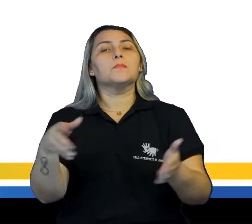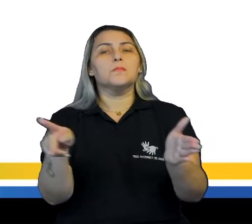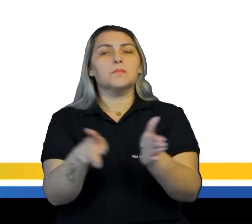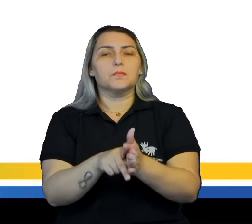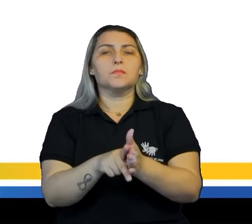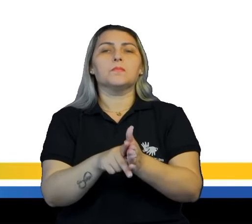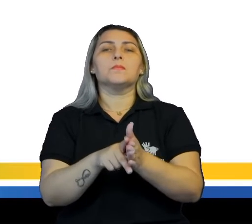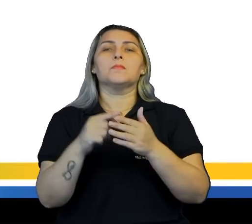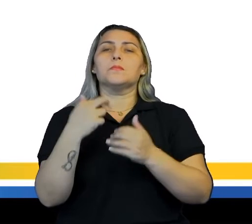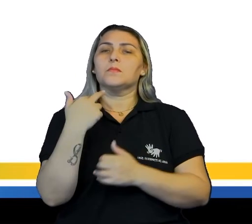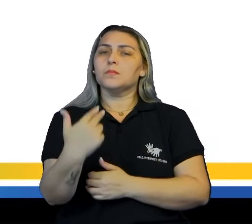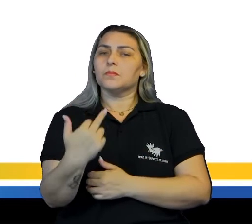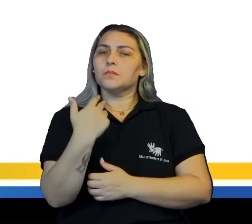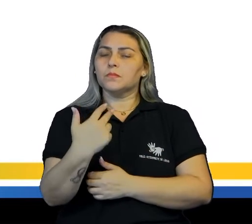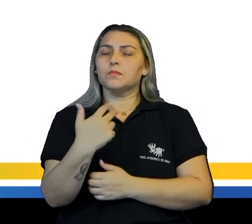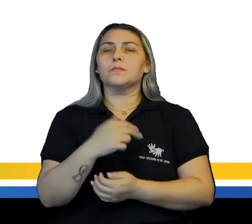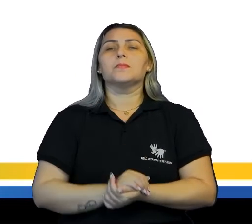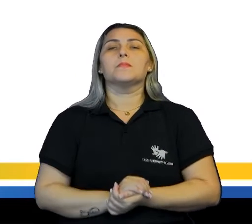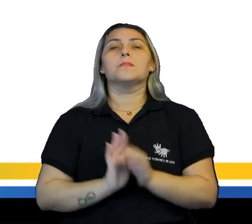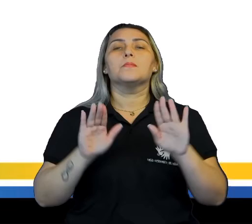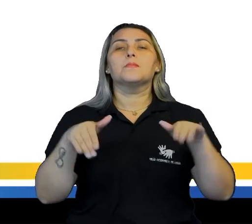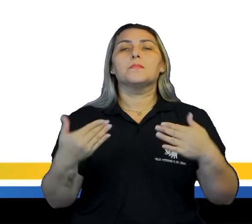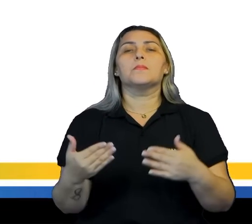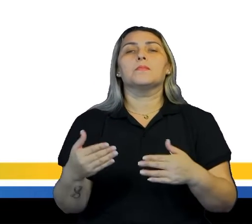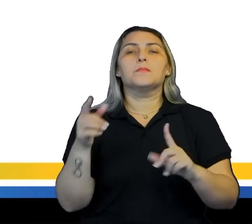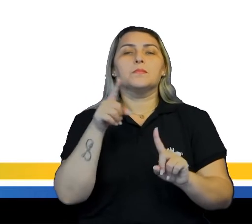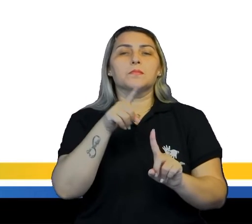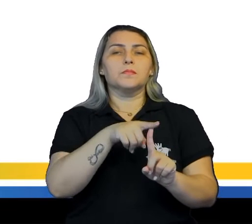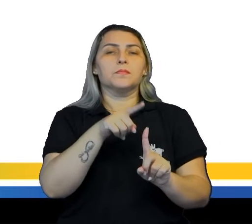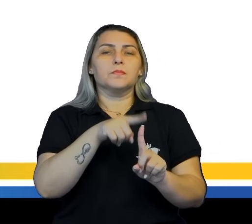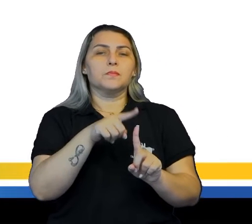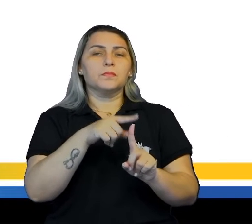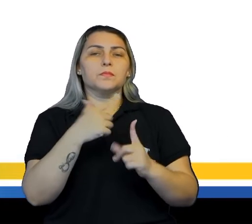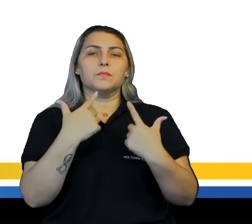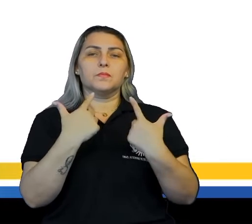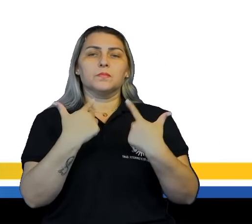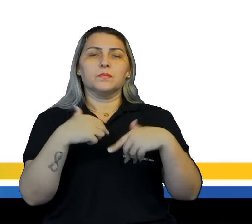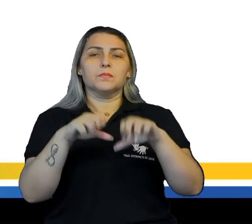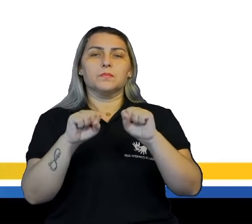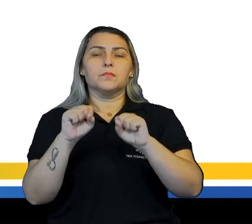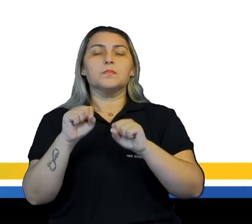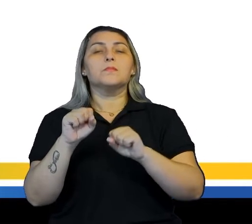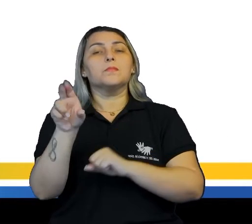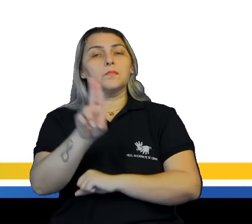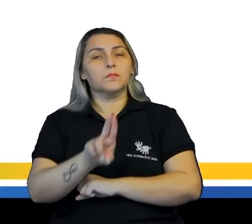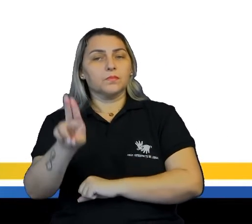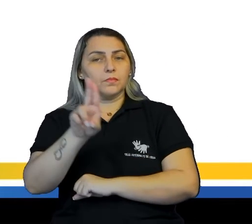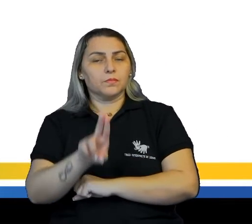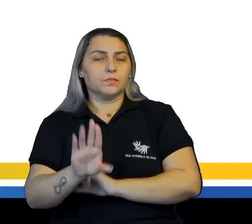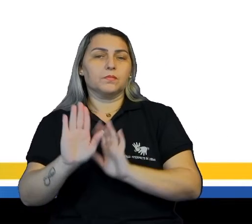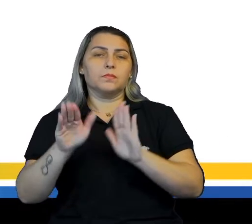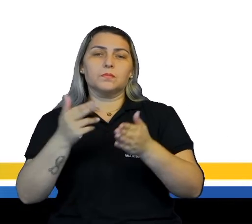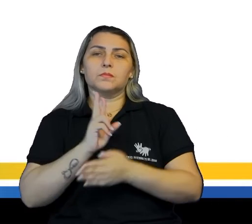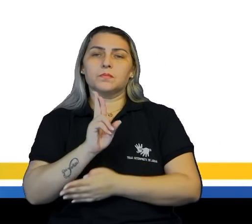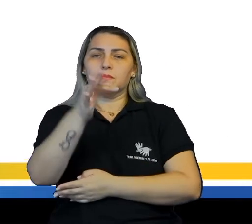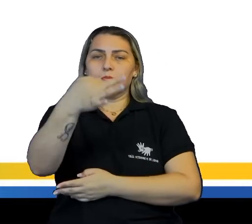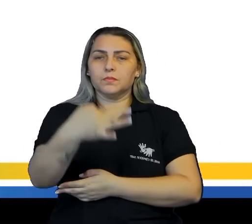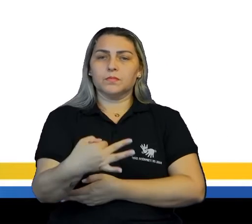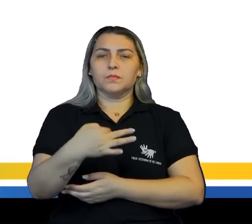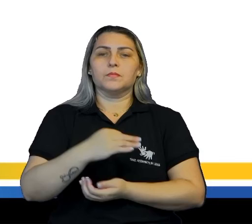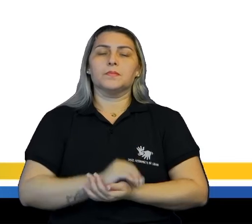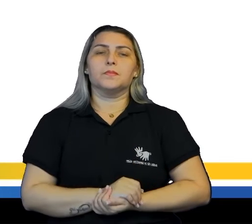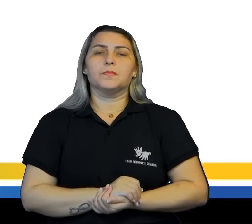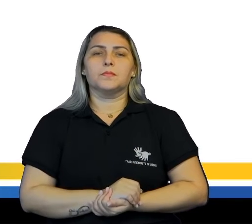norma culta. E aí, qual seria o tipo de linguagem informal utilizada? Qual alternativa vocês